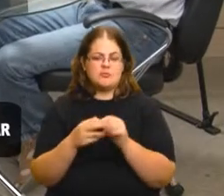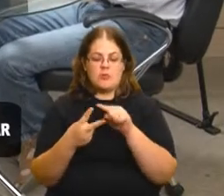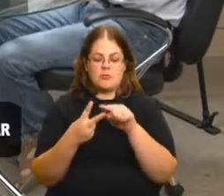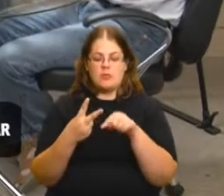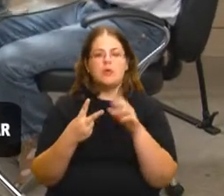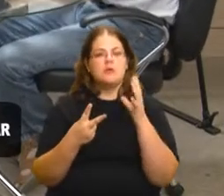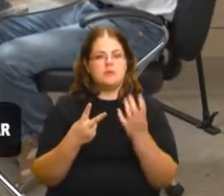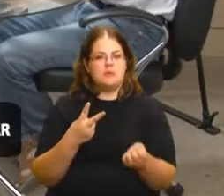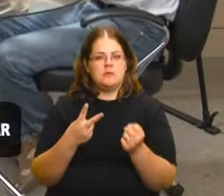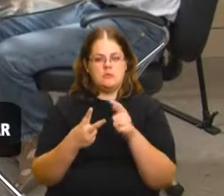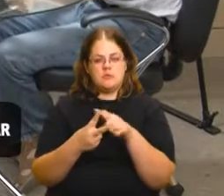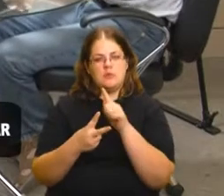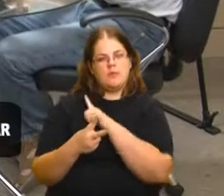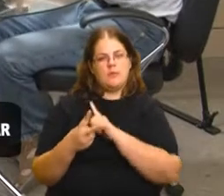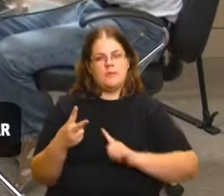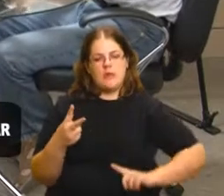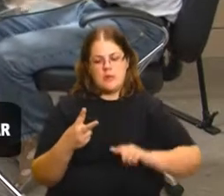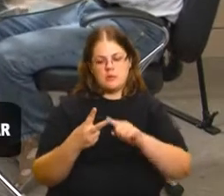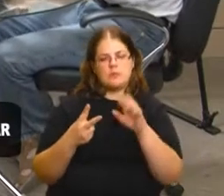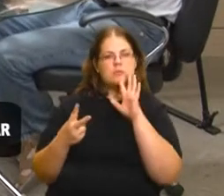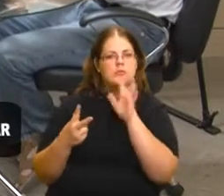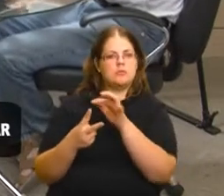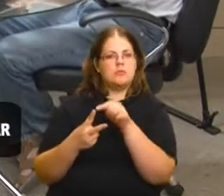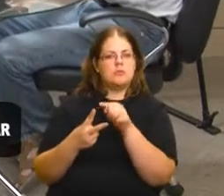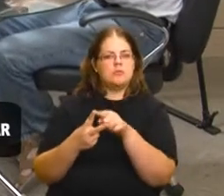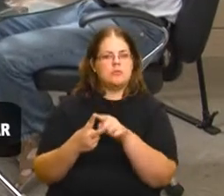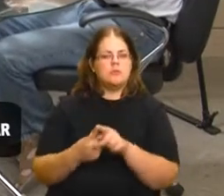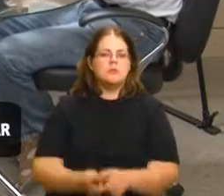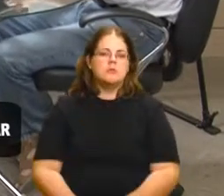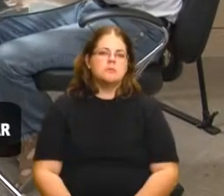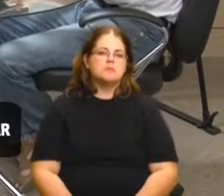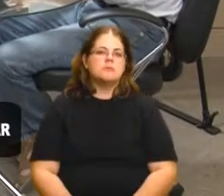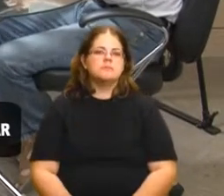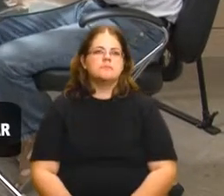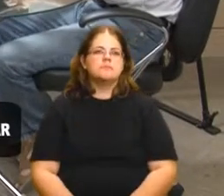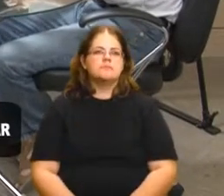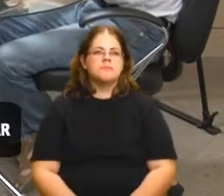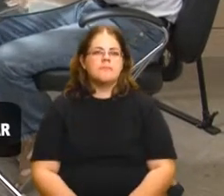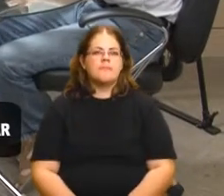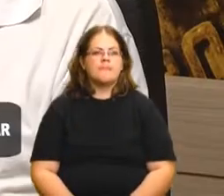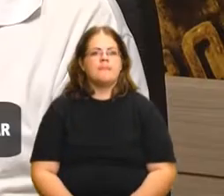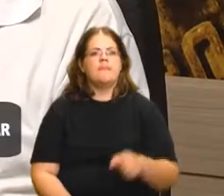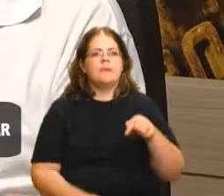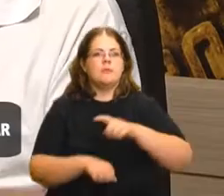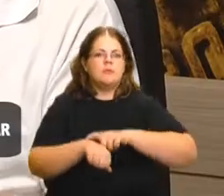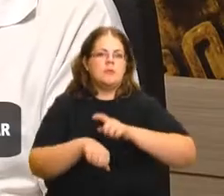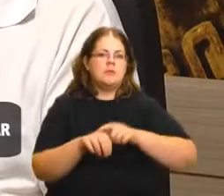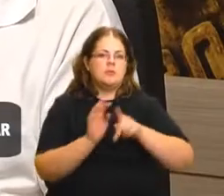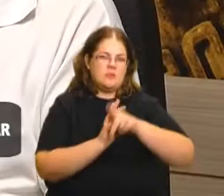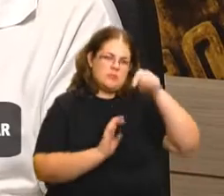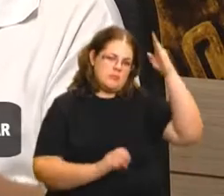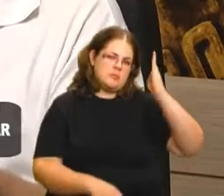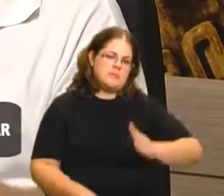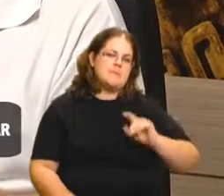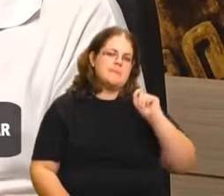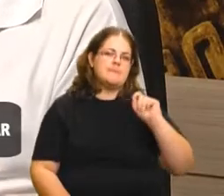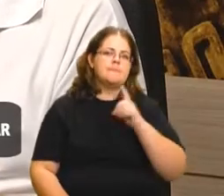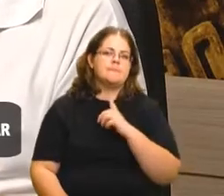oposição... Isso mesmo, a oposição consentida. O que acontece? Nesse momento, dos principais partidos